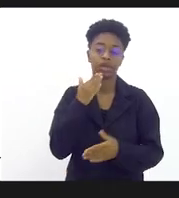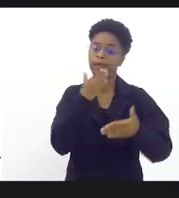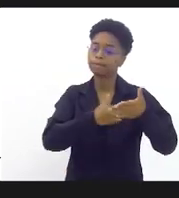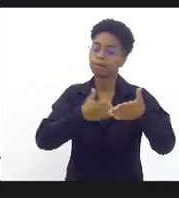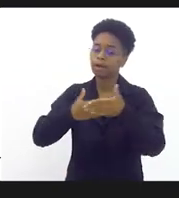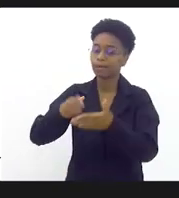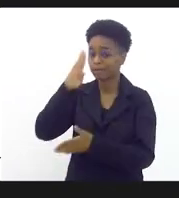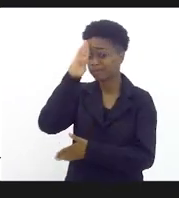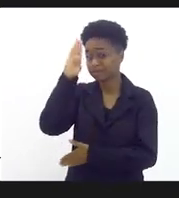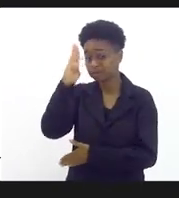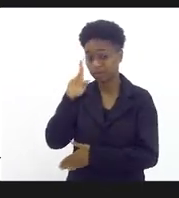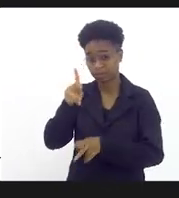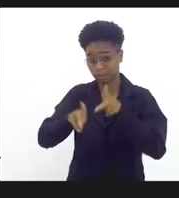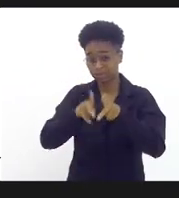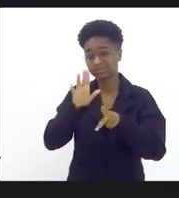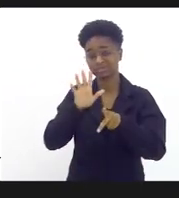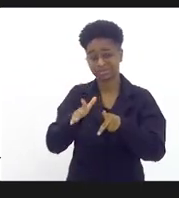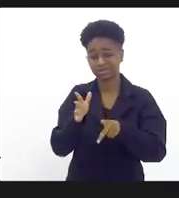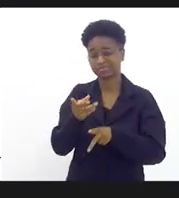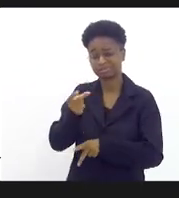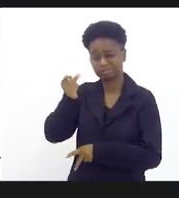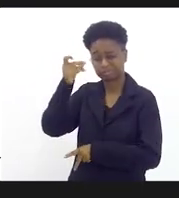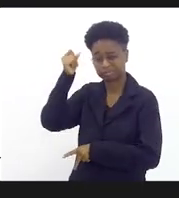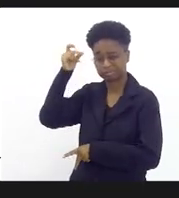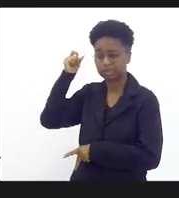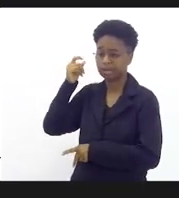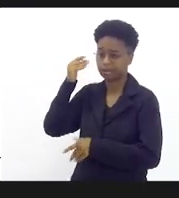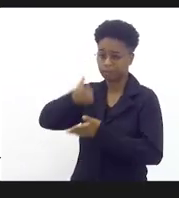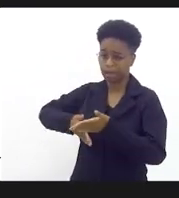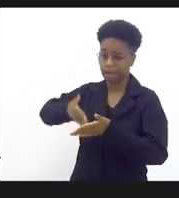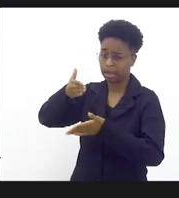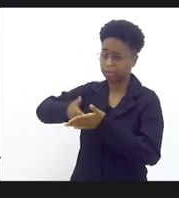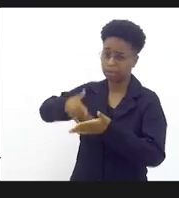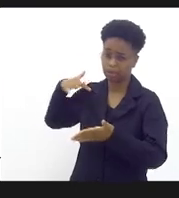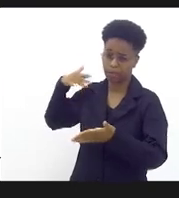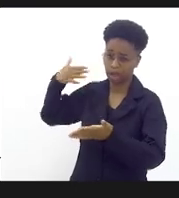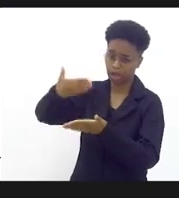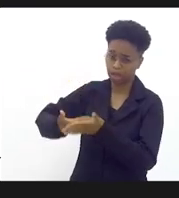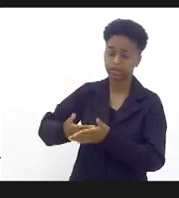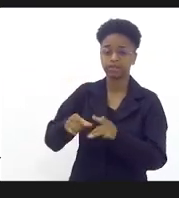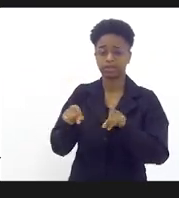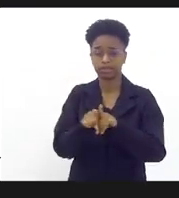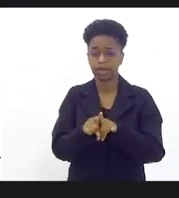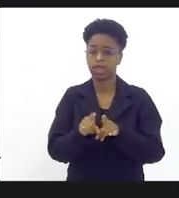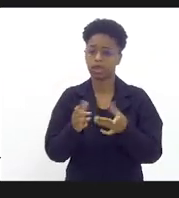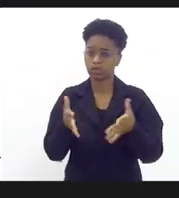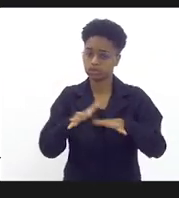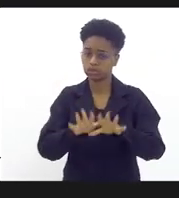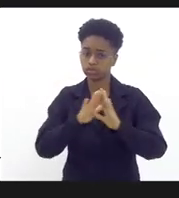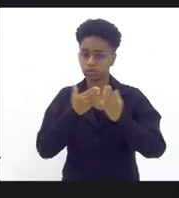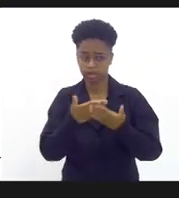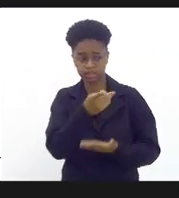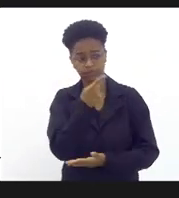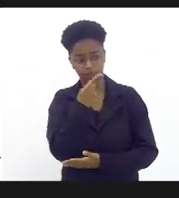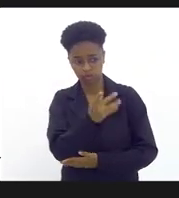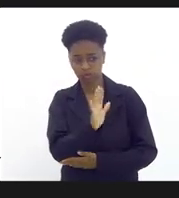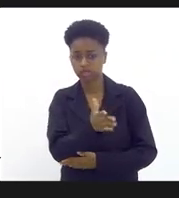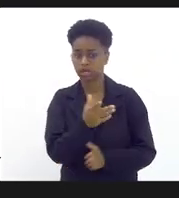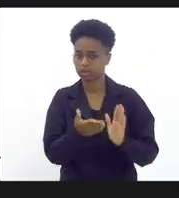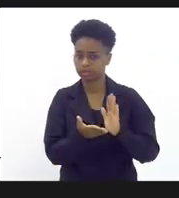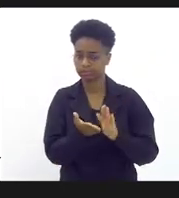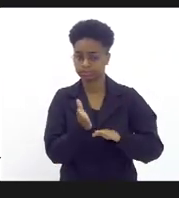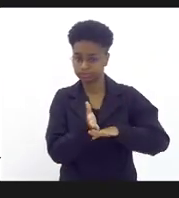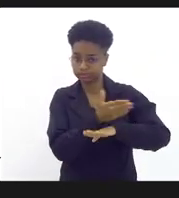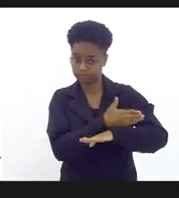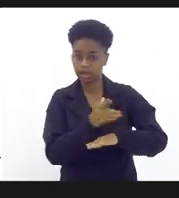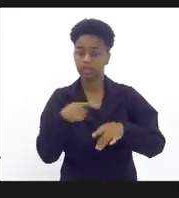está muito lá atrás, então processos de inclusão escolar, como você já falou na sua fala anterior, é preciso que a gente